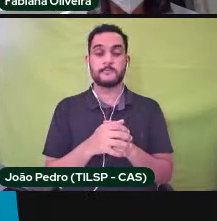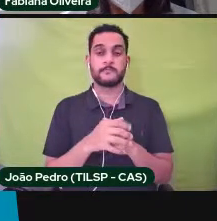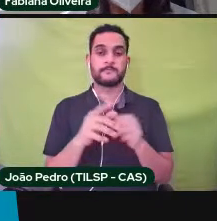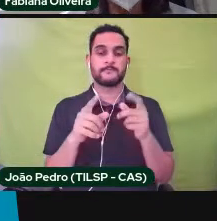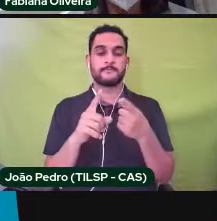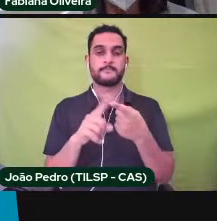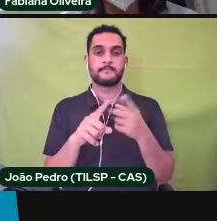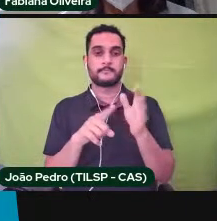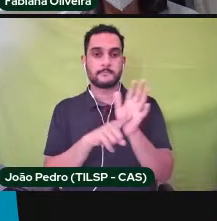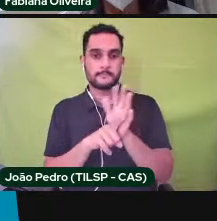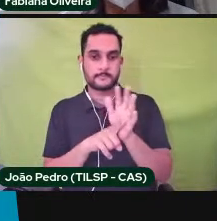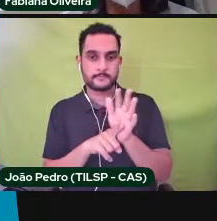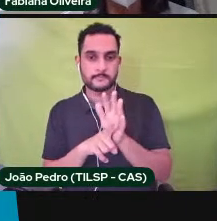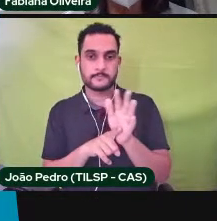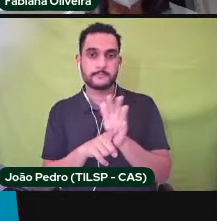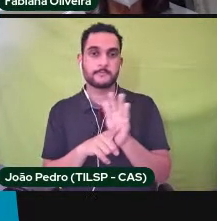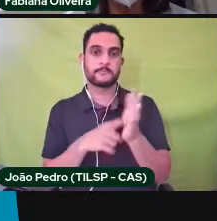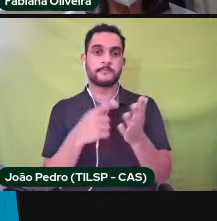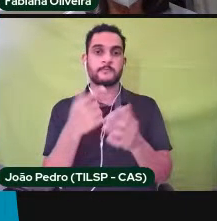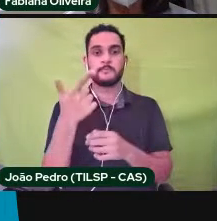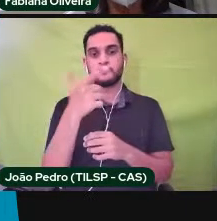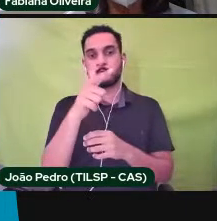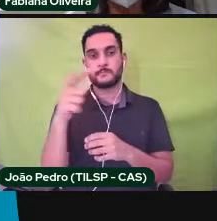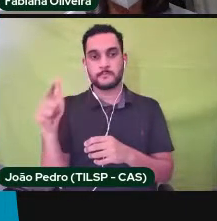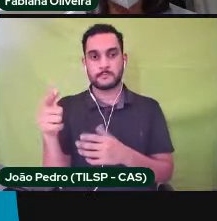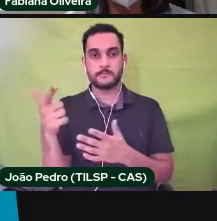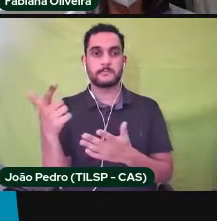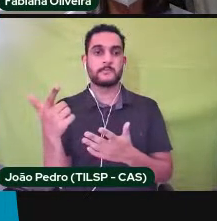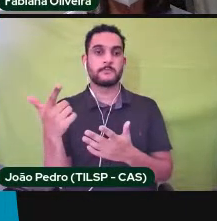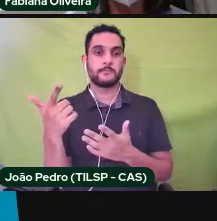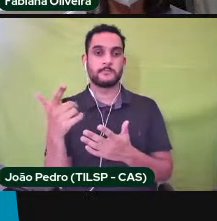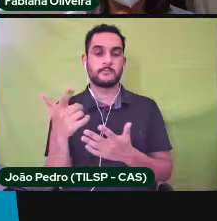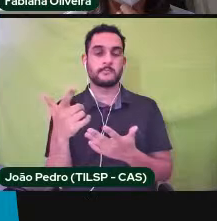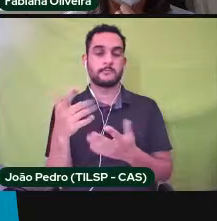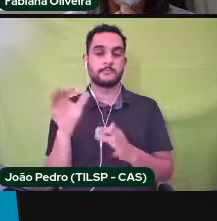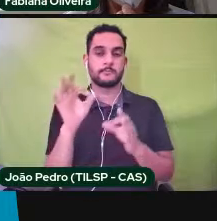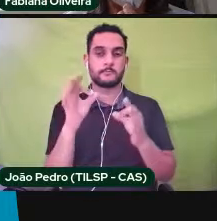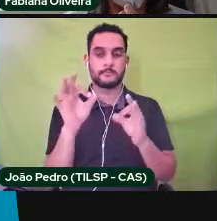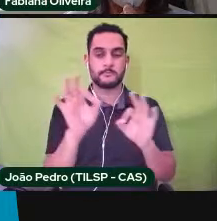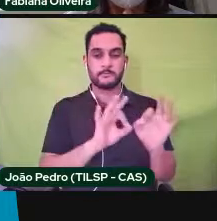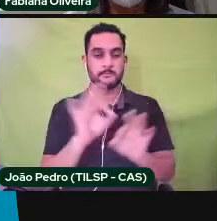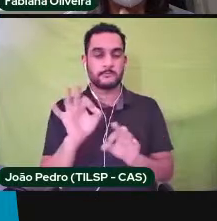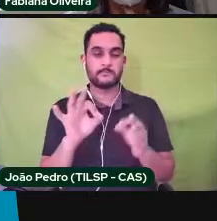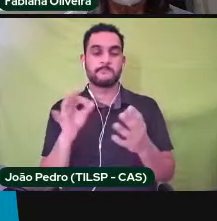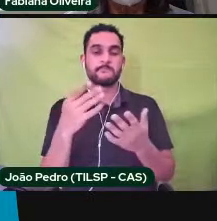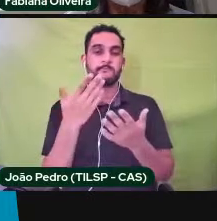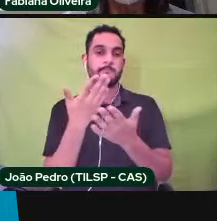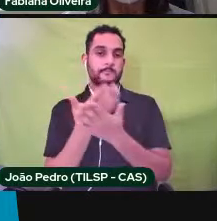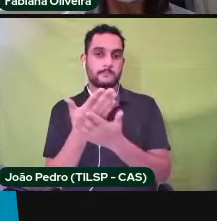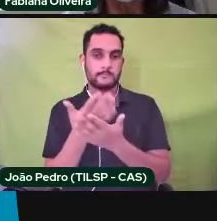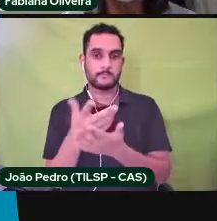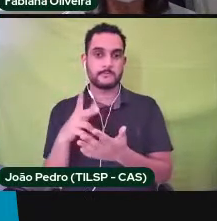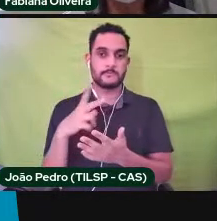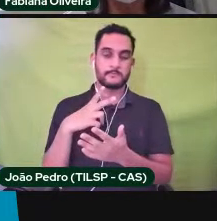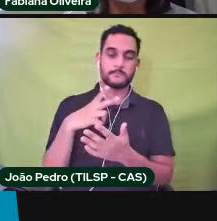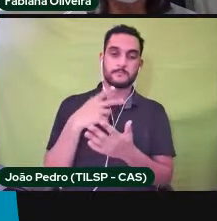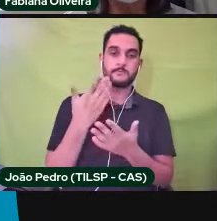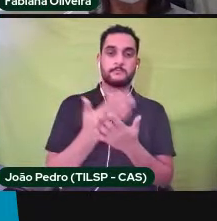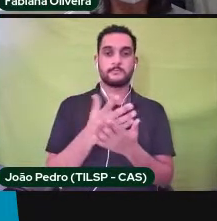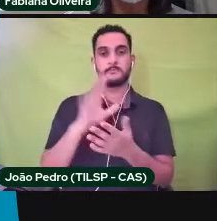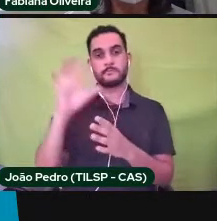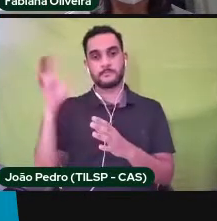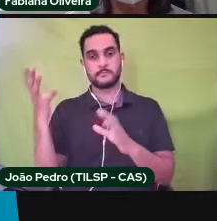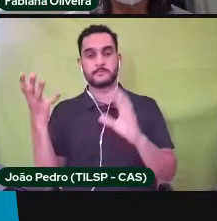Pesquisas, outros investimentos, como planejamentos, estudos individualizados, estudo de caso, plano de